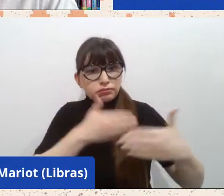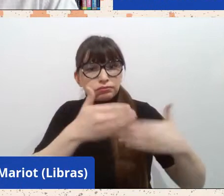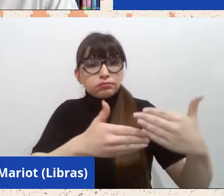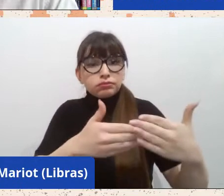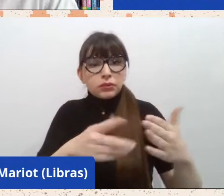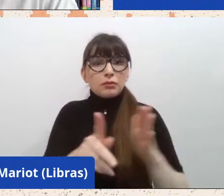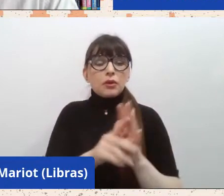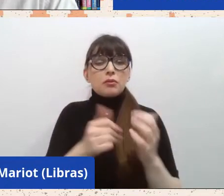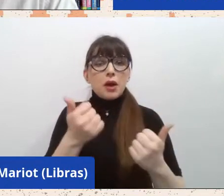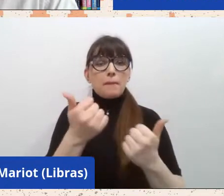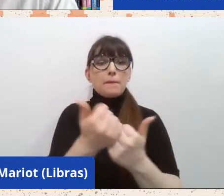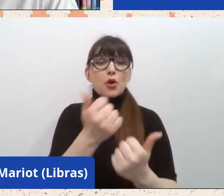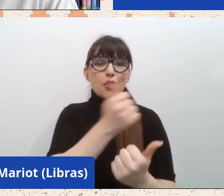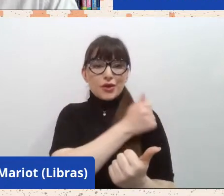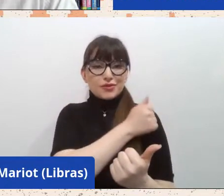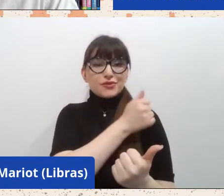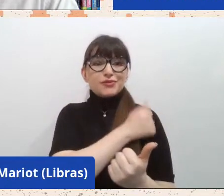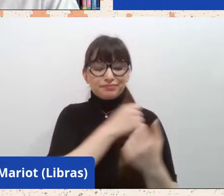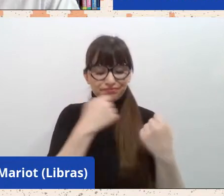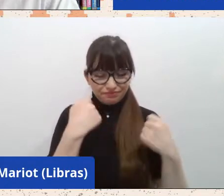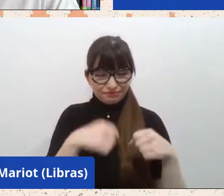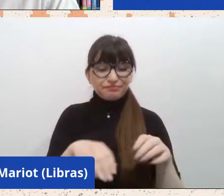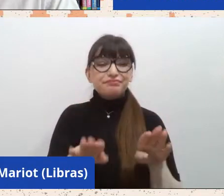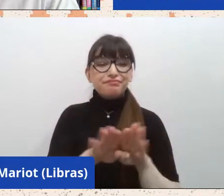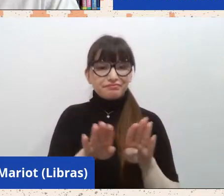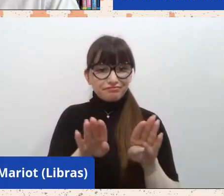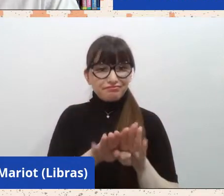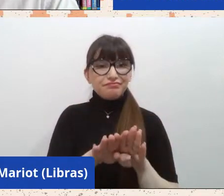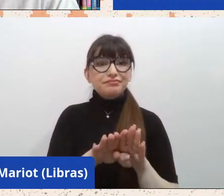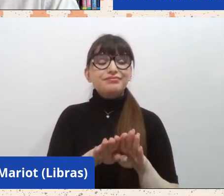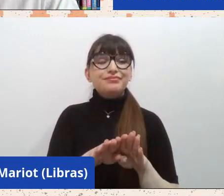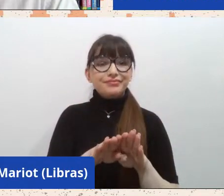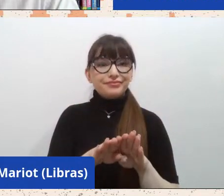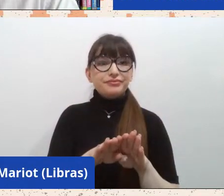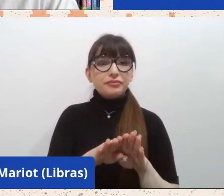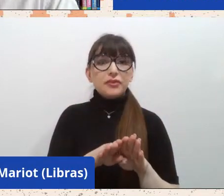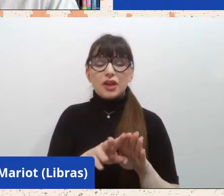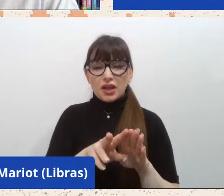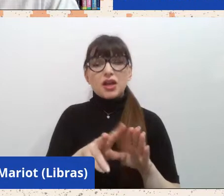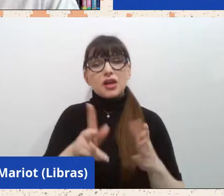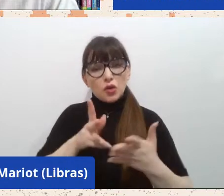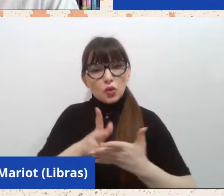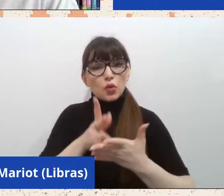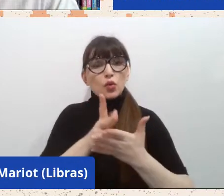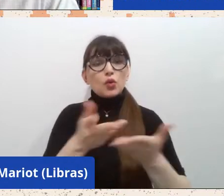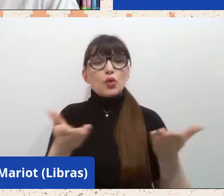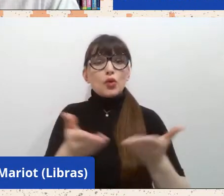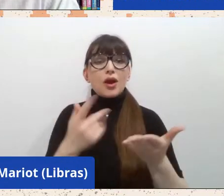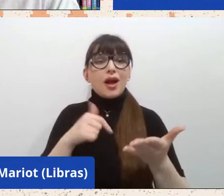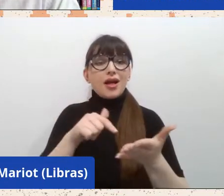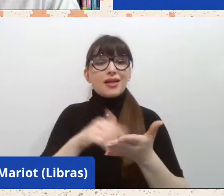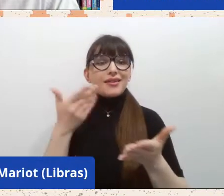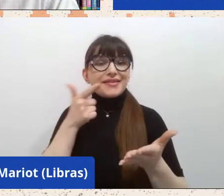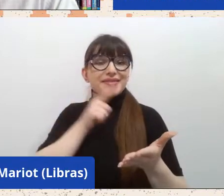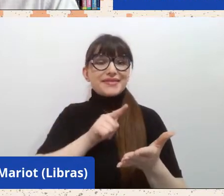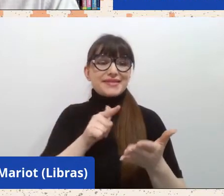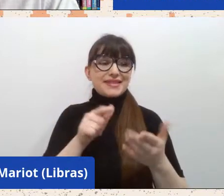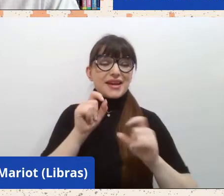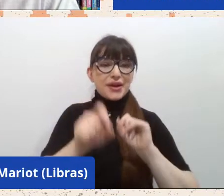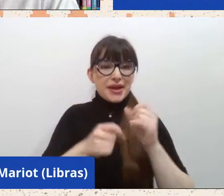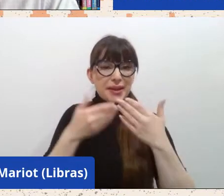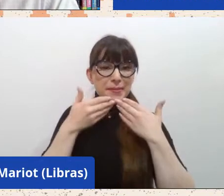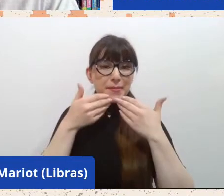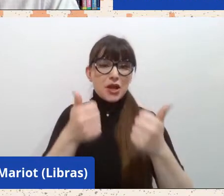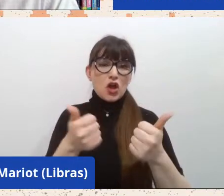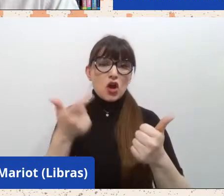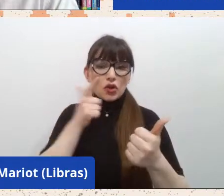estudantes, que precisam de muito apoio também, e vamos seguir em frente, até que possamos